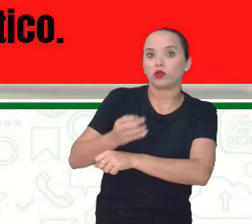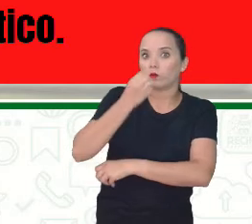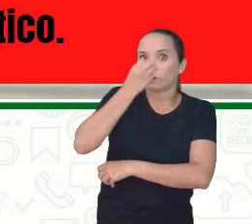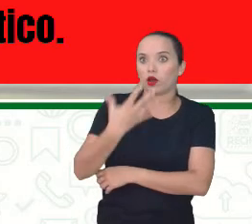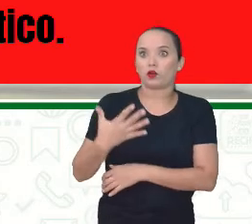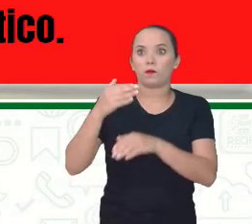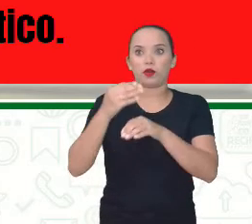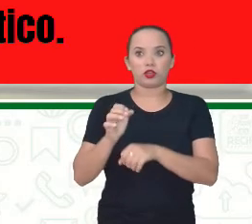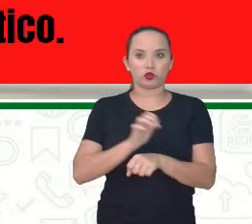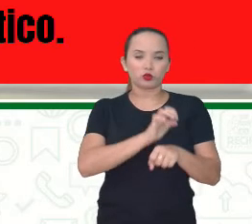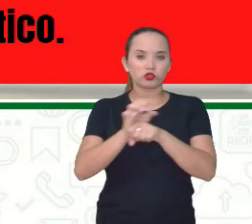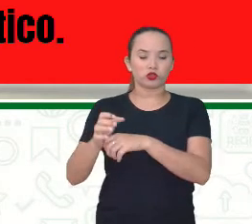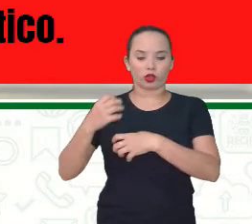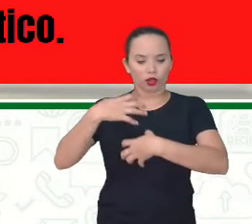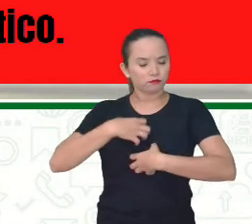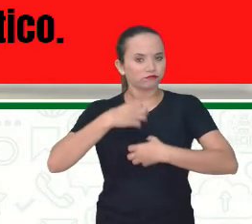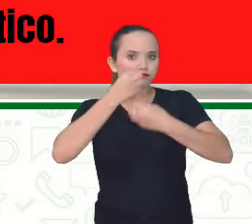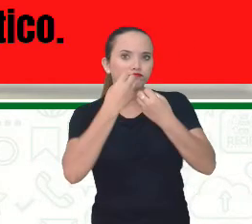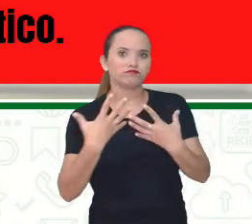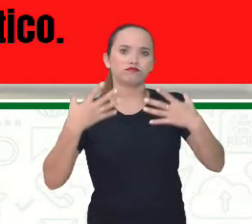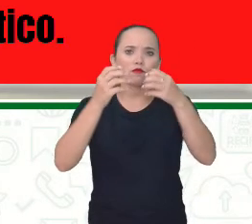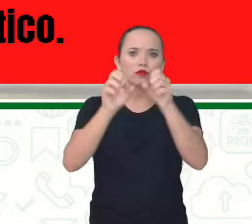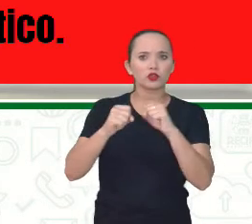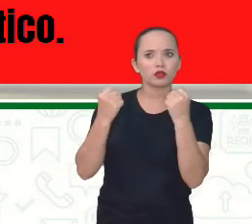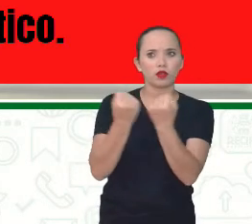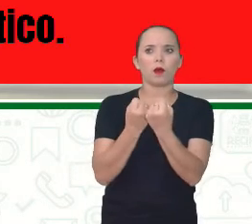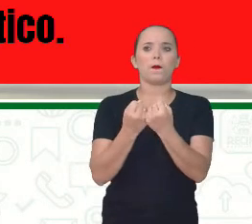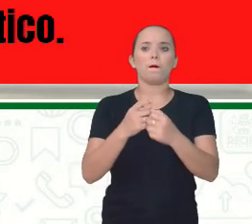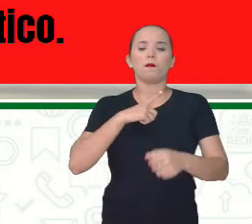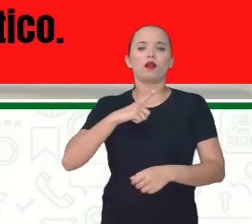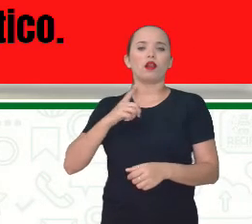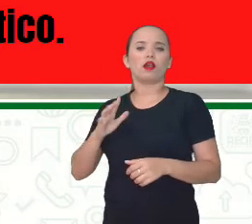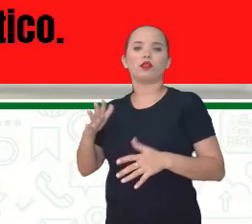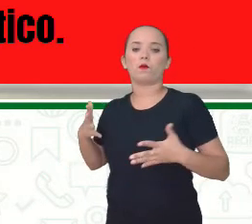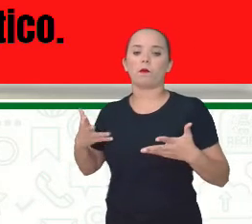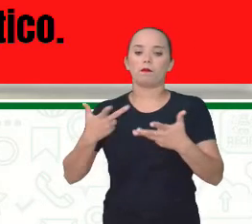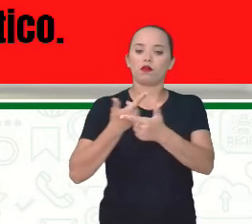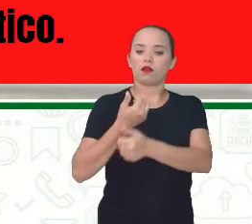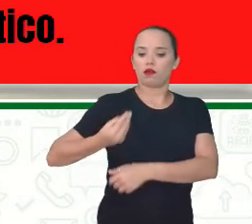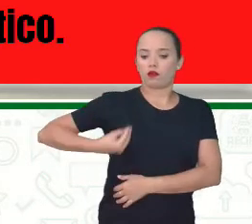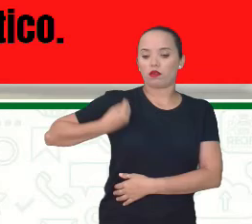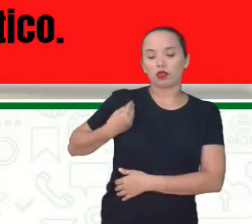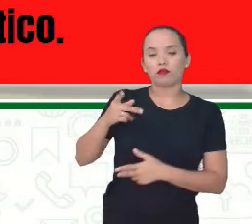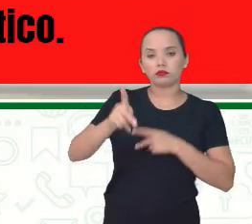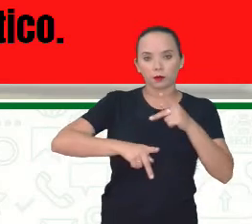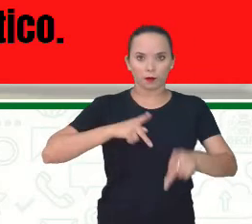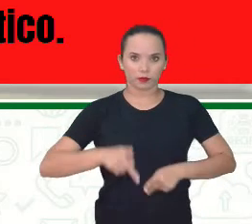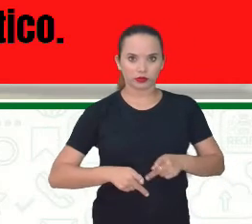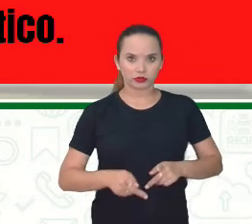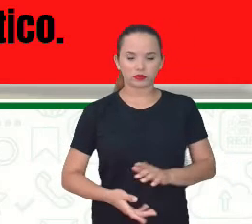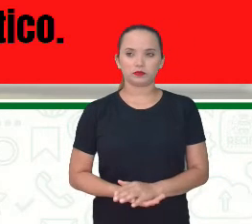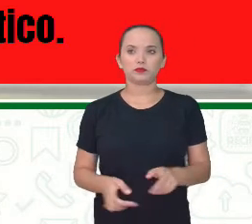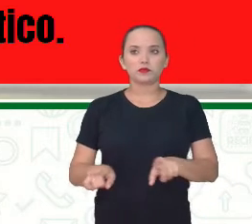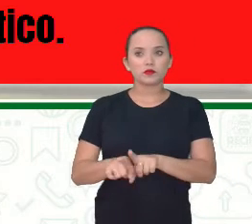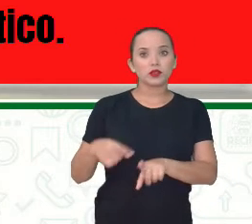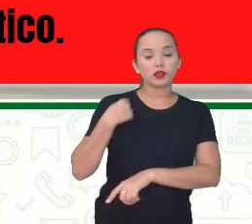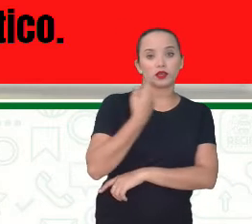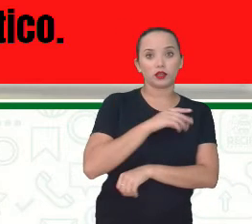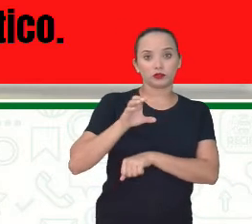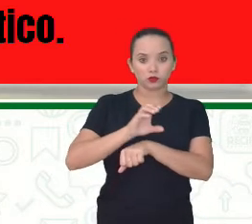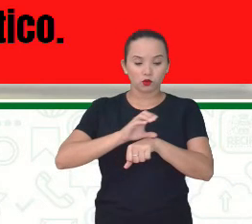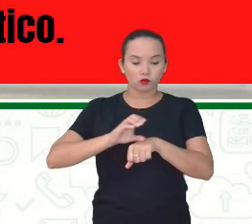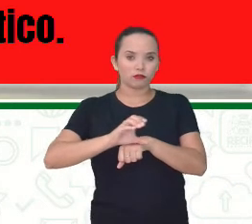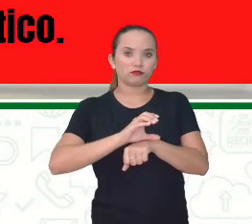o estado, né, de bem-estar social, para alcançar aí a melhoria da qualidade de vida da população. E a nossa